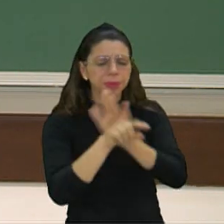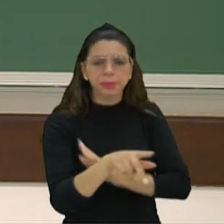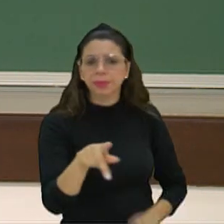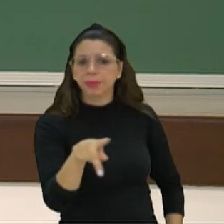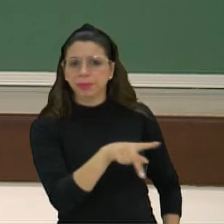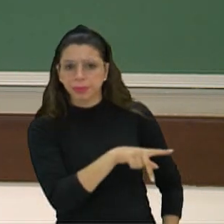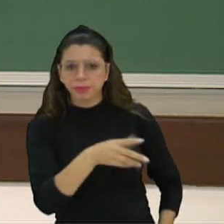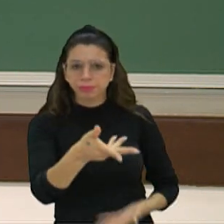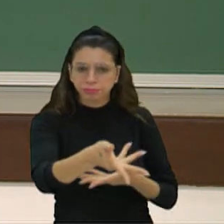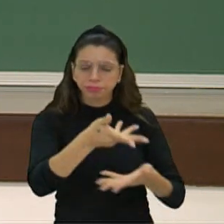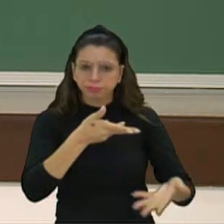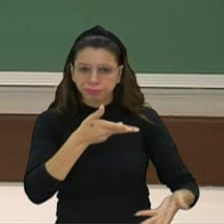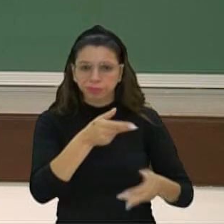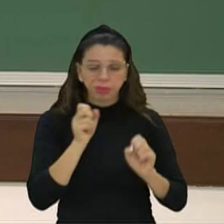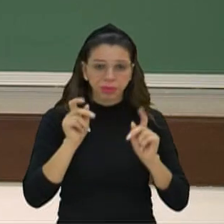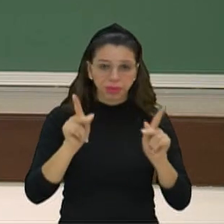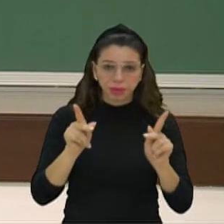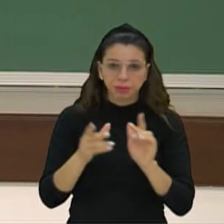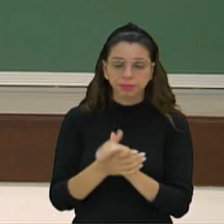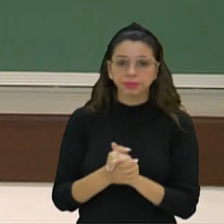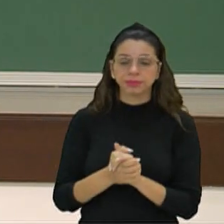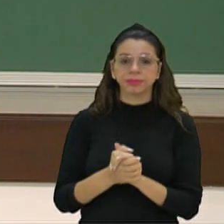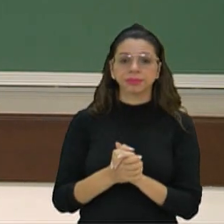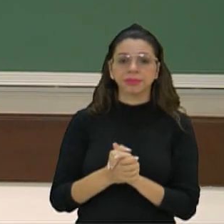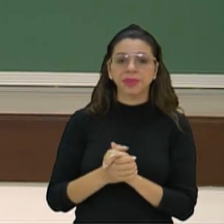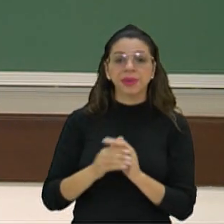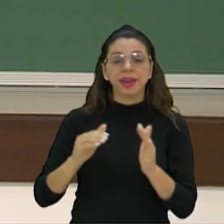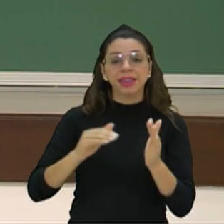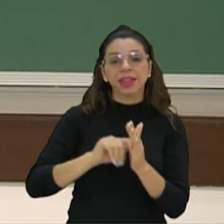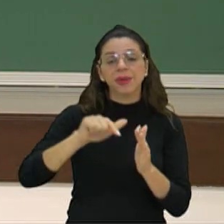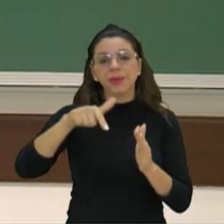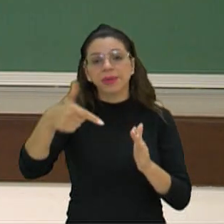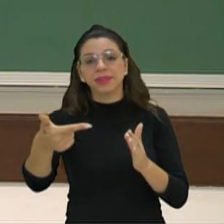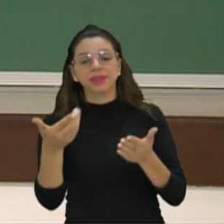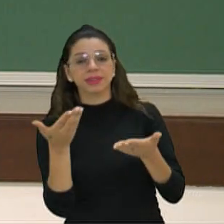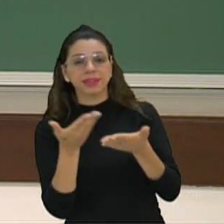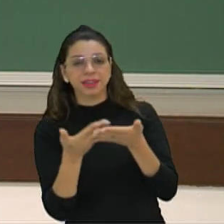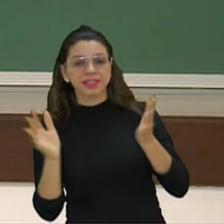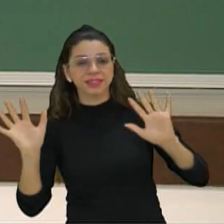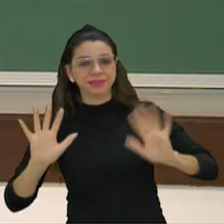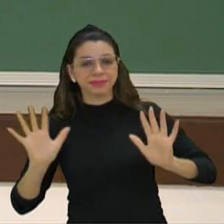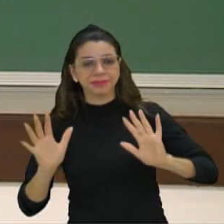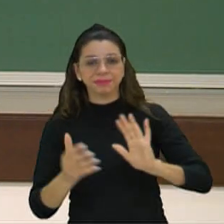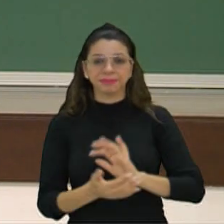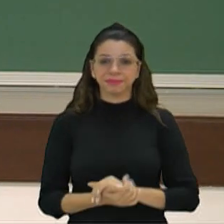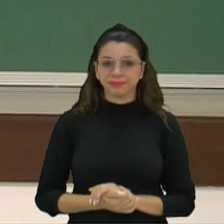com seus professores também, beleza? So, bye bye and see you next class.